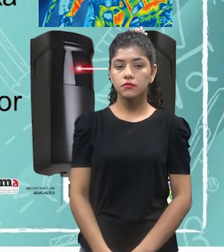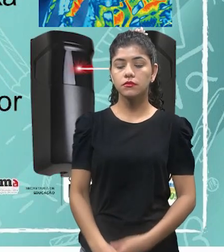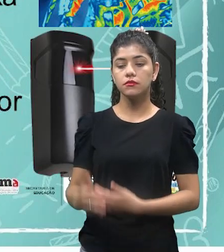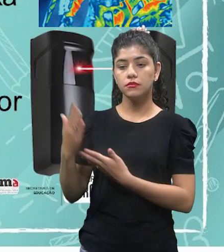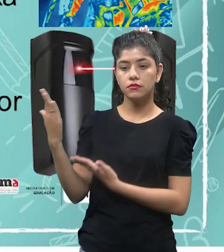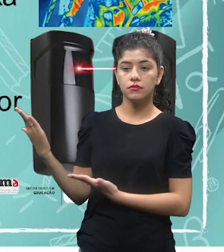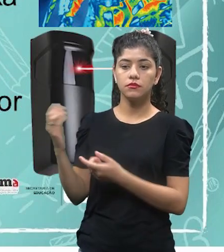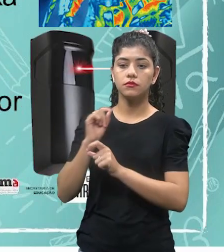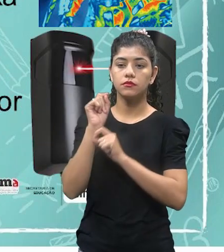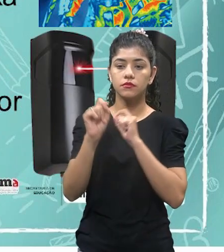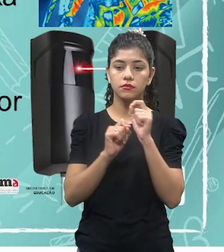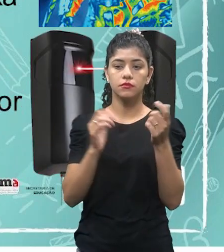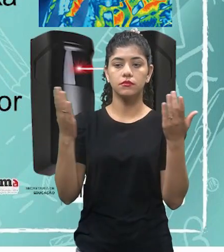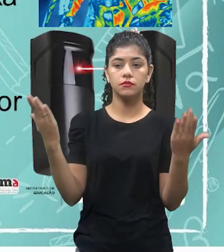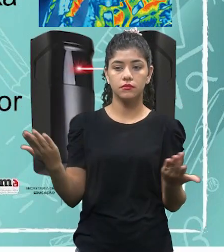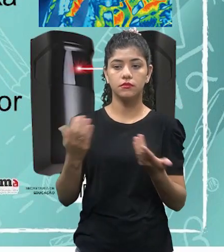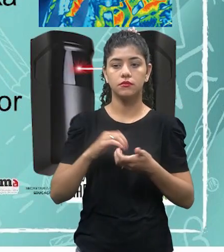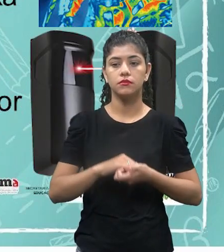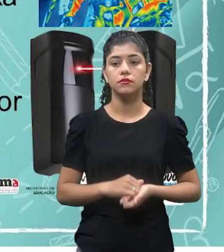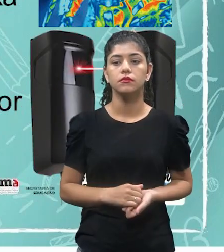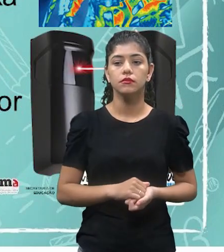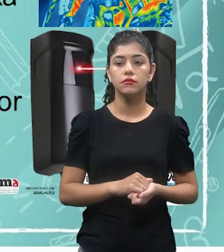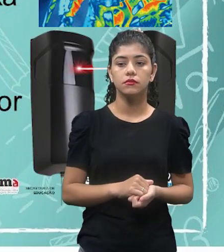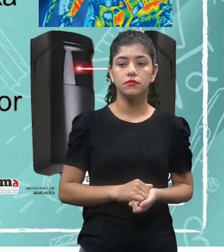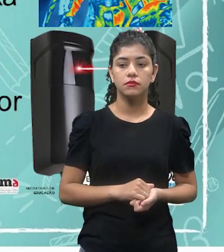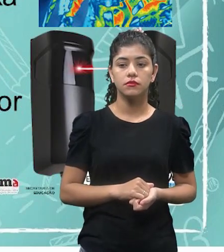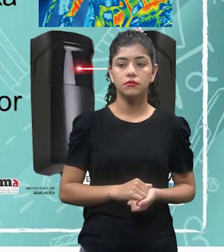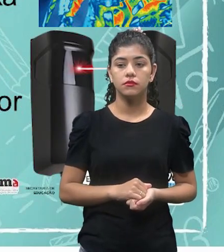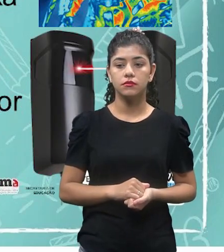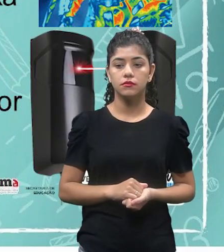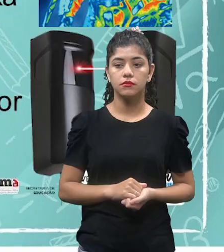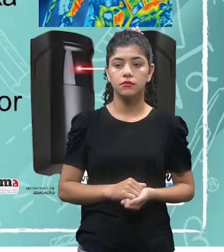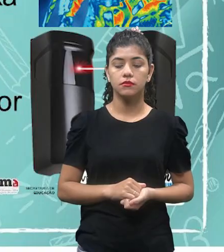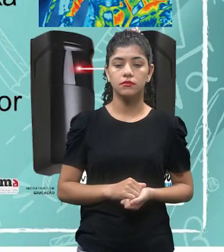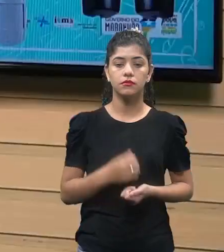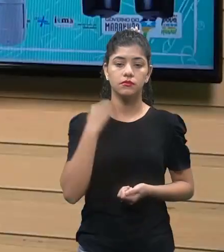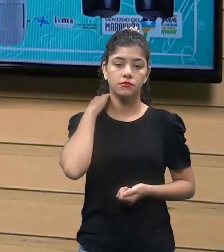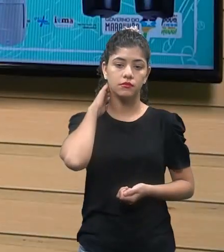Sensor infravermelho, sim, tá? Como tem na imagem aqui,